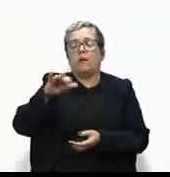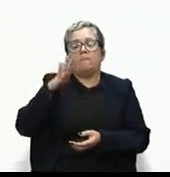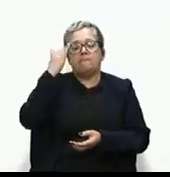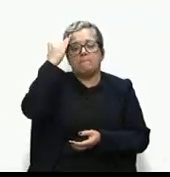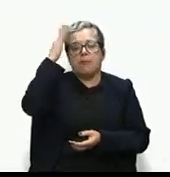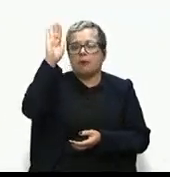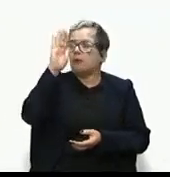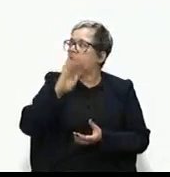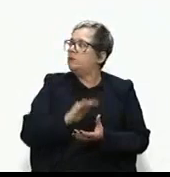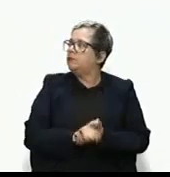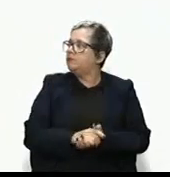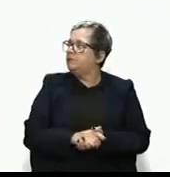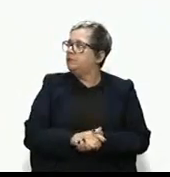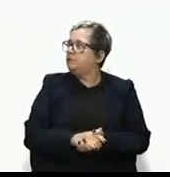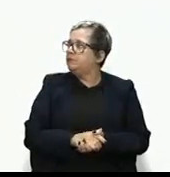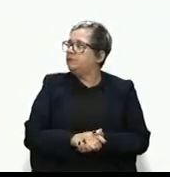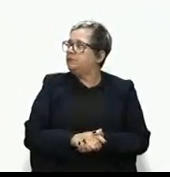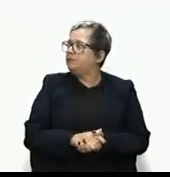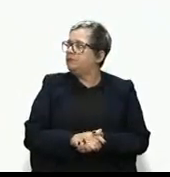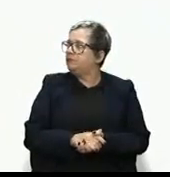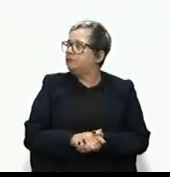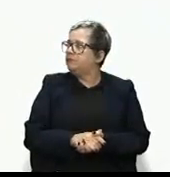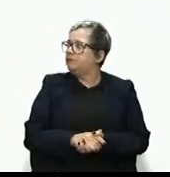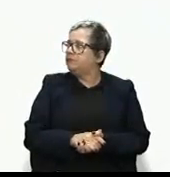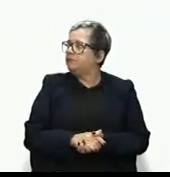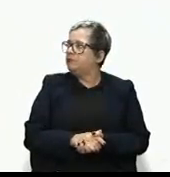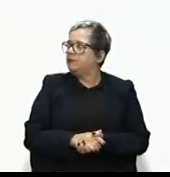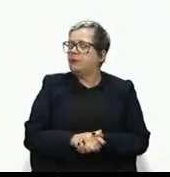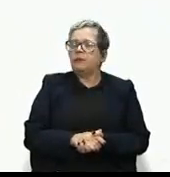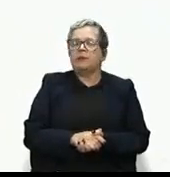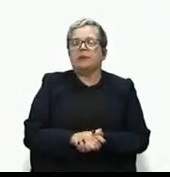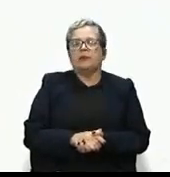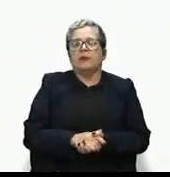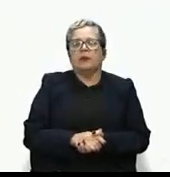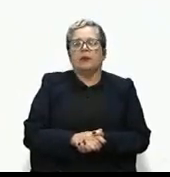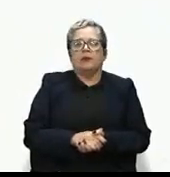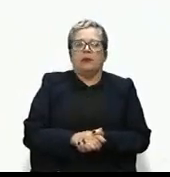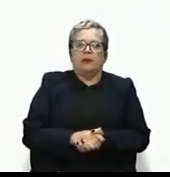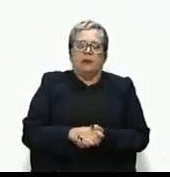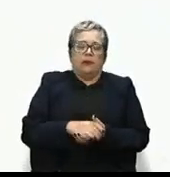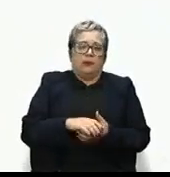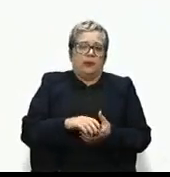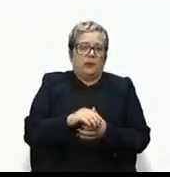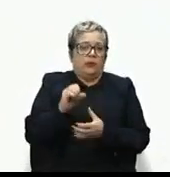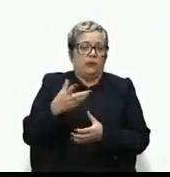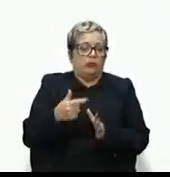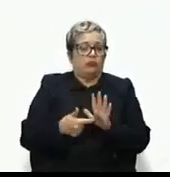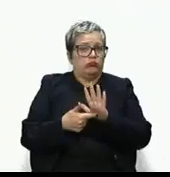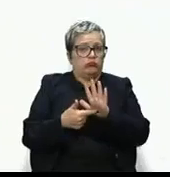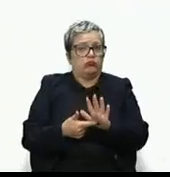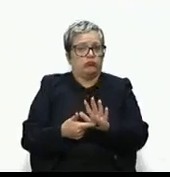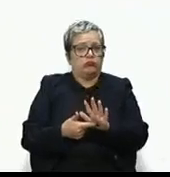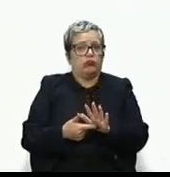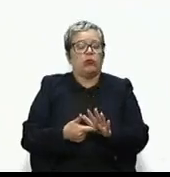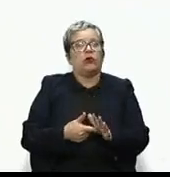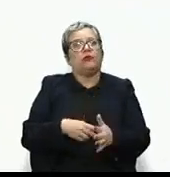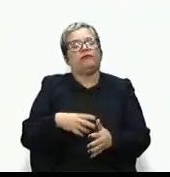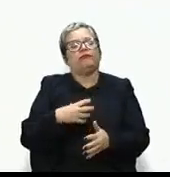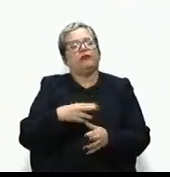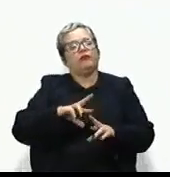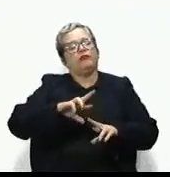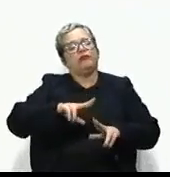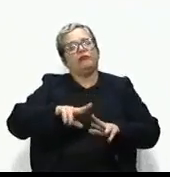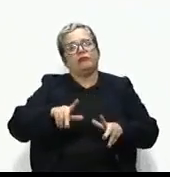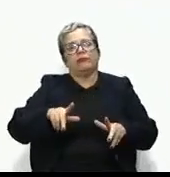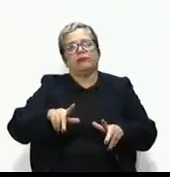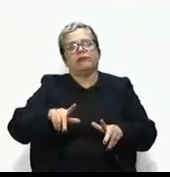principal. Então, esse é o primeiro fato que nós vamos destacar. E no sentido oposto,